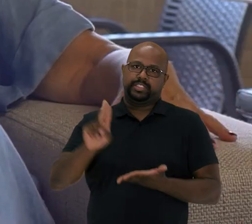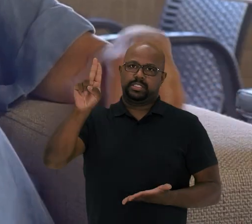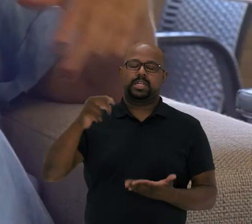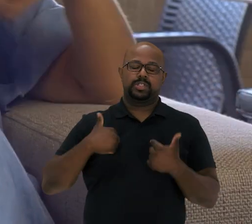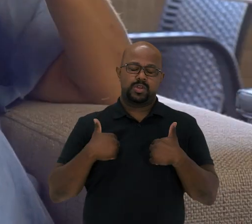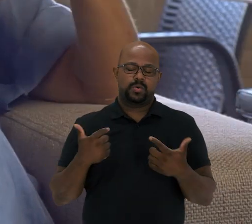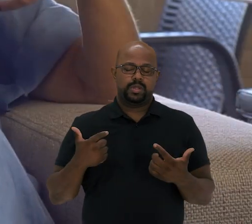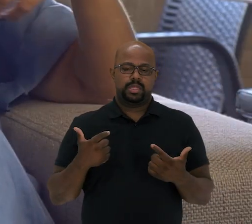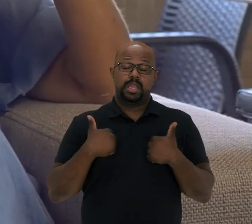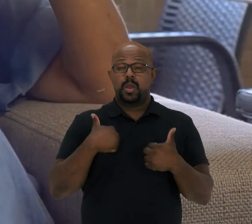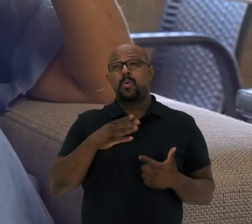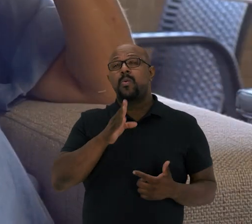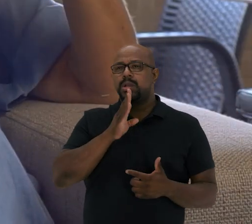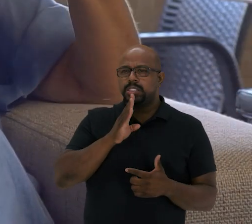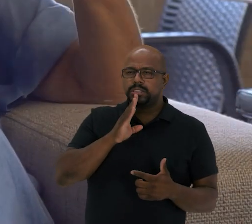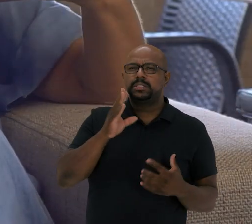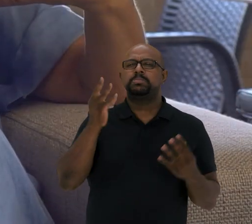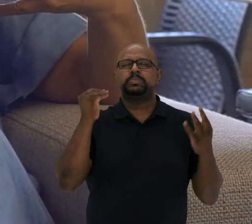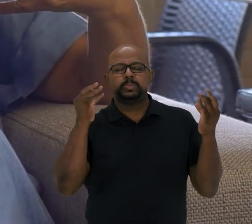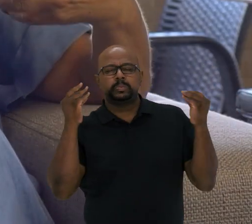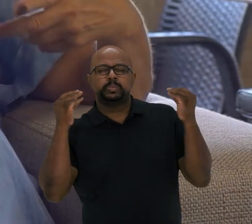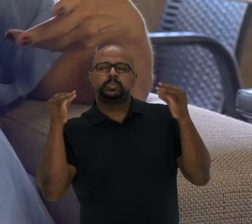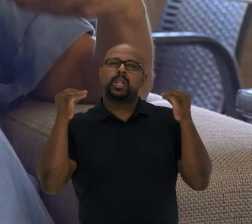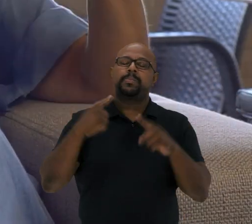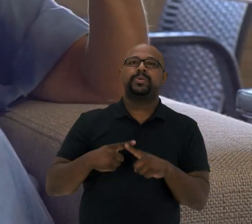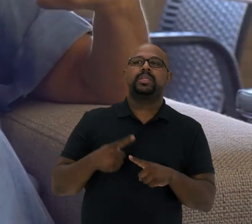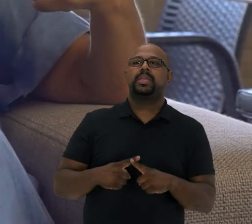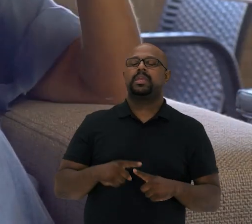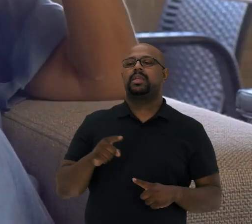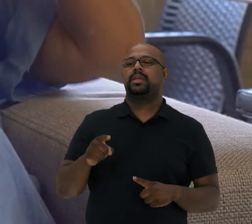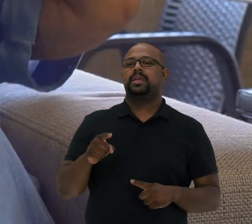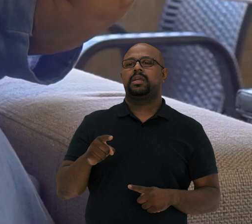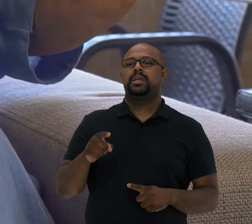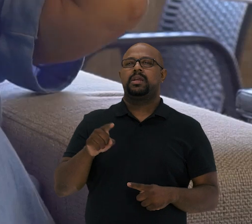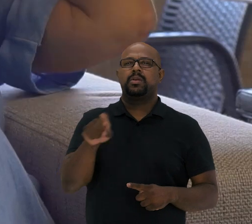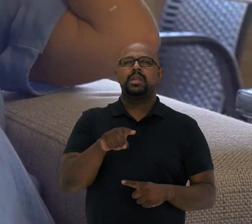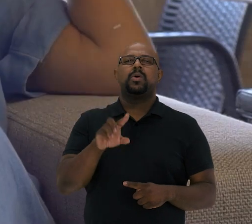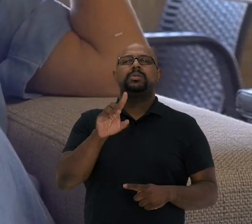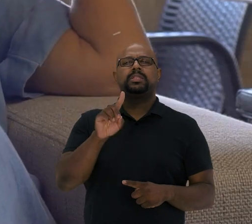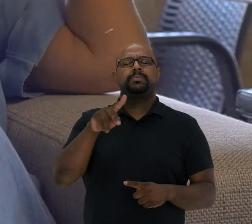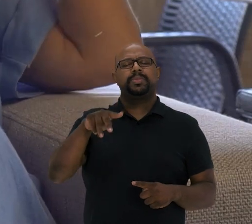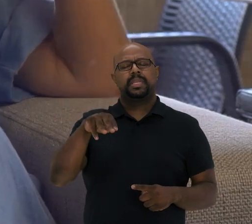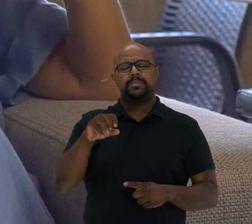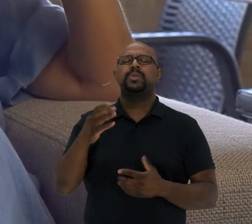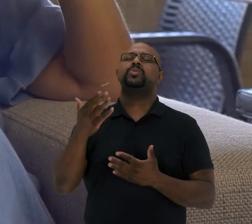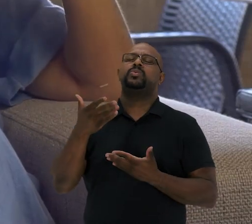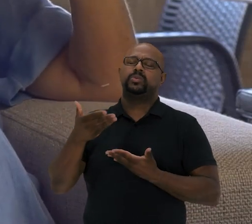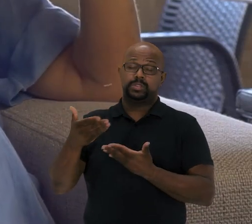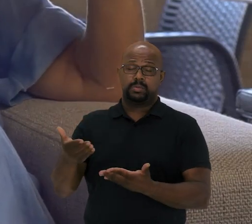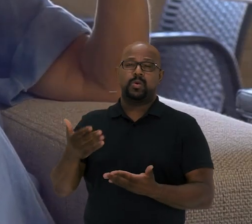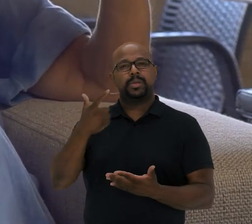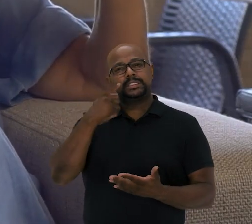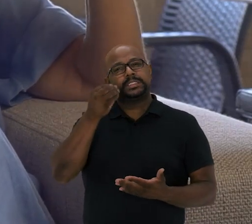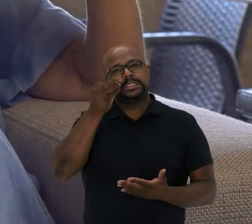Assim, eu conhecia esses afloramentos porque o DNPM nos chamou